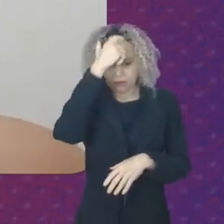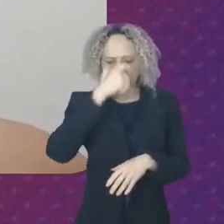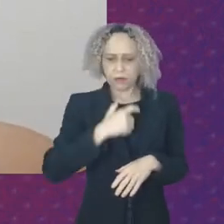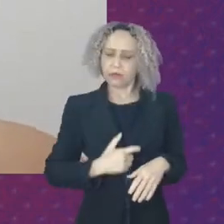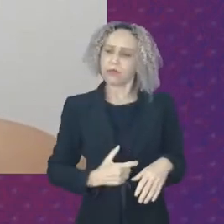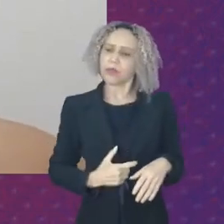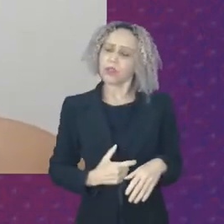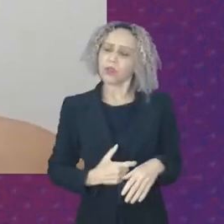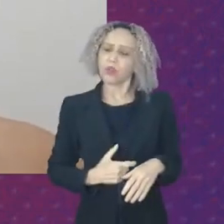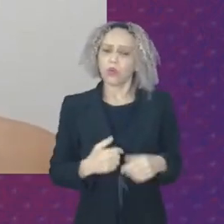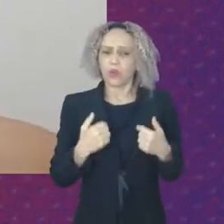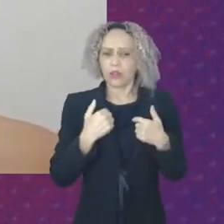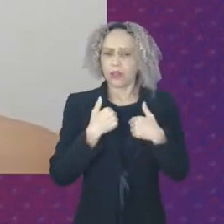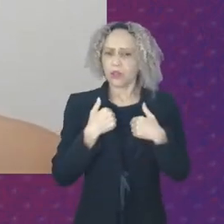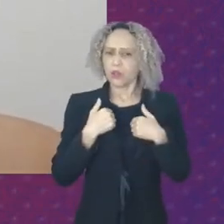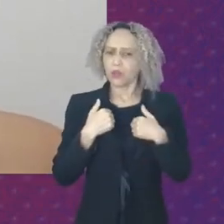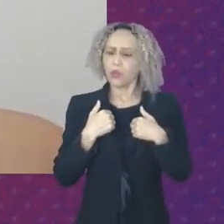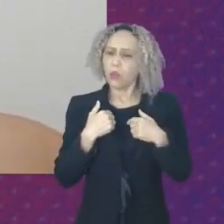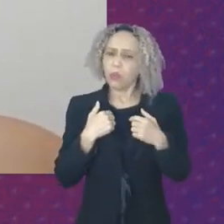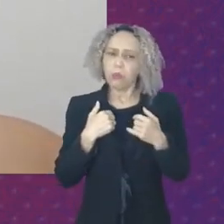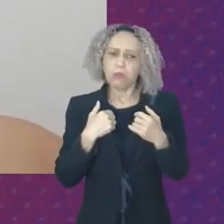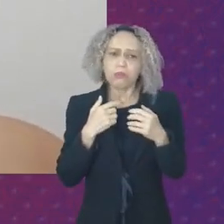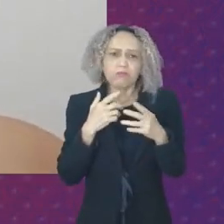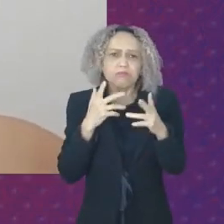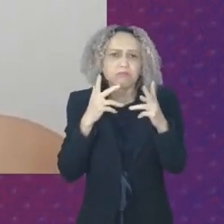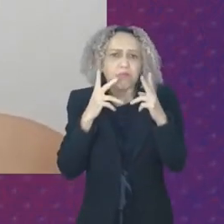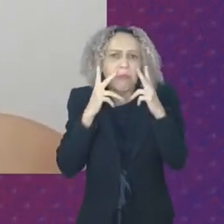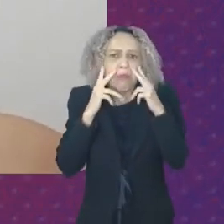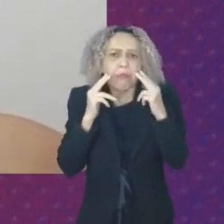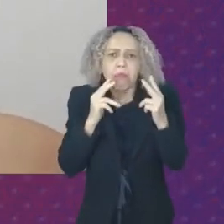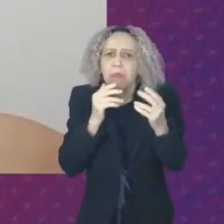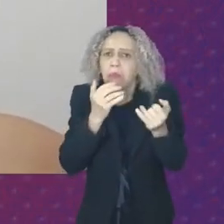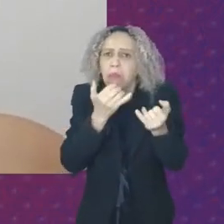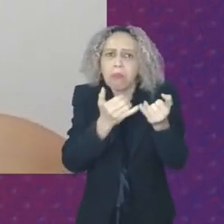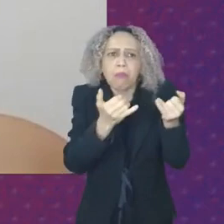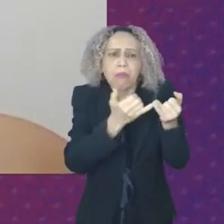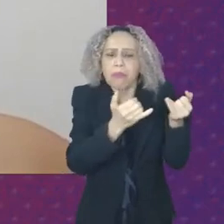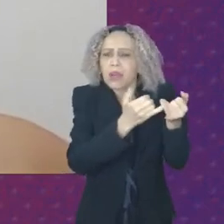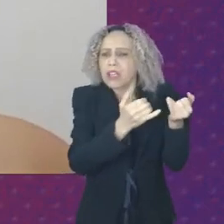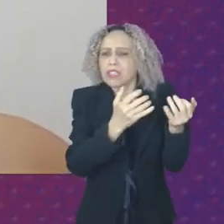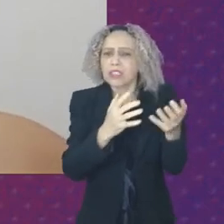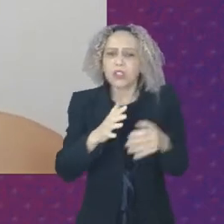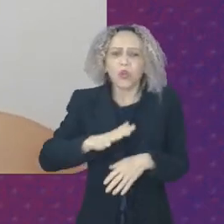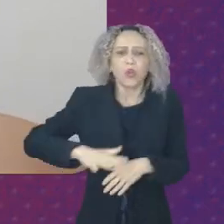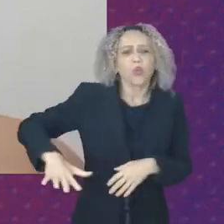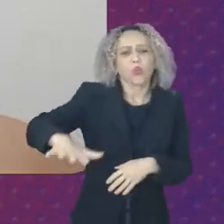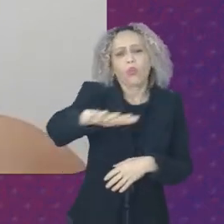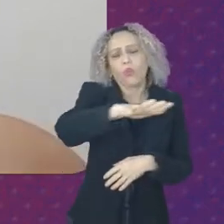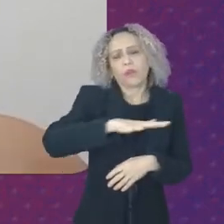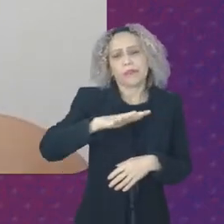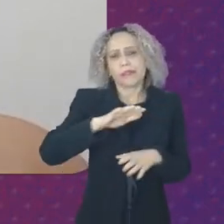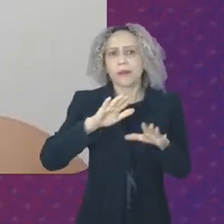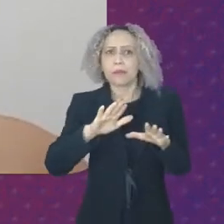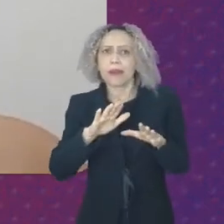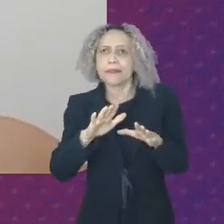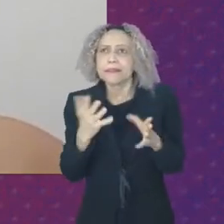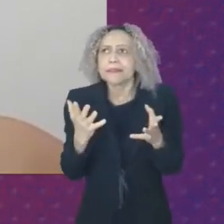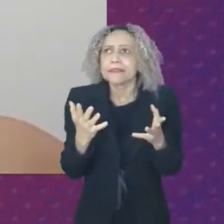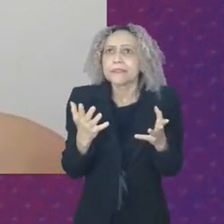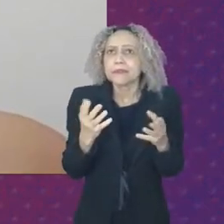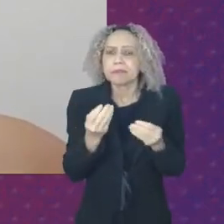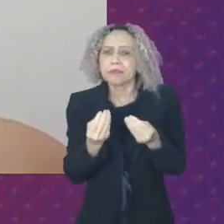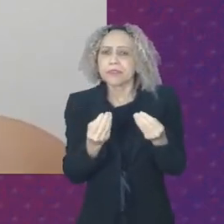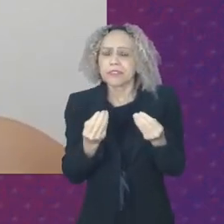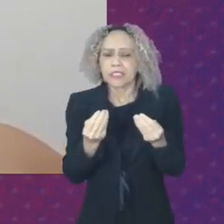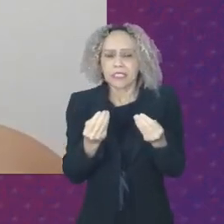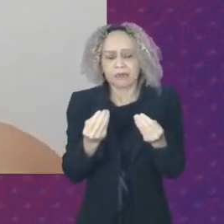se diferencia muito dos outros. E durante o processo eleitoral, isso às vezes é muito procurado, né? Eu quero